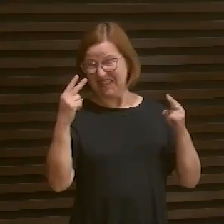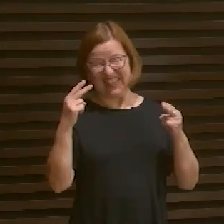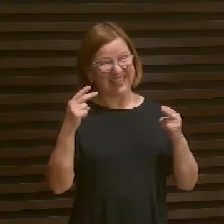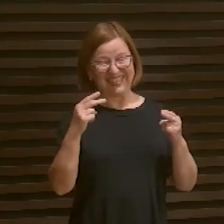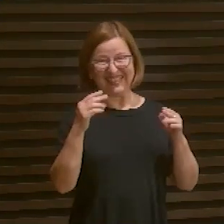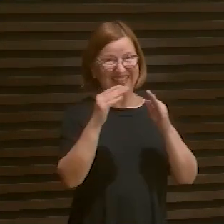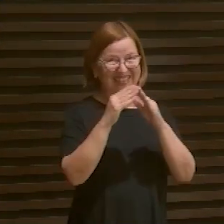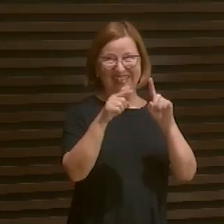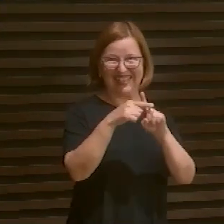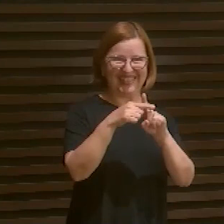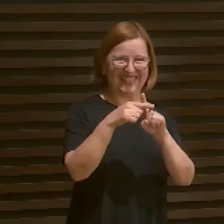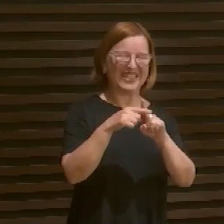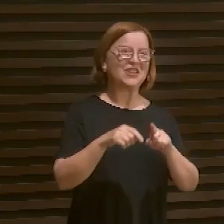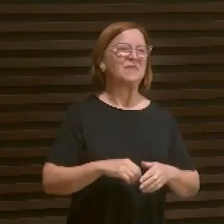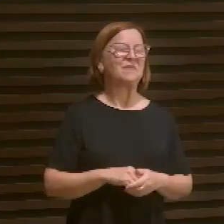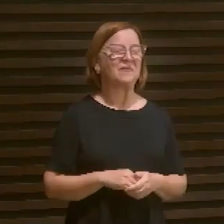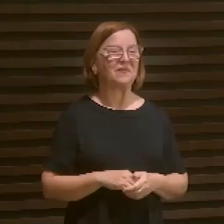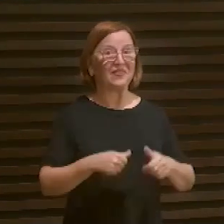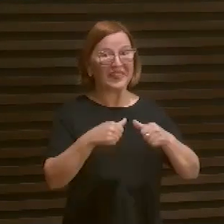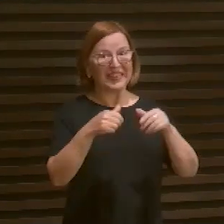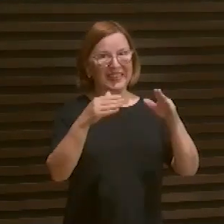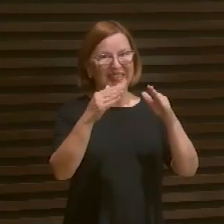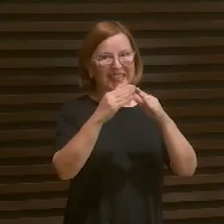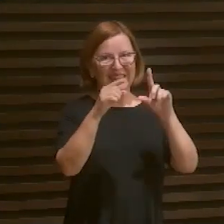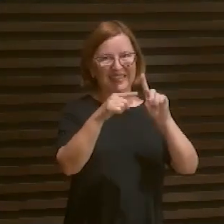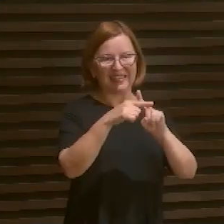é. Essa igreja